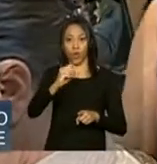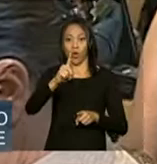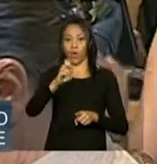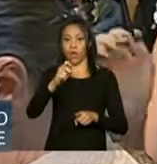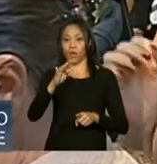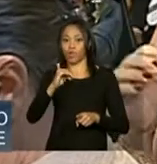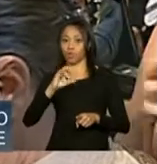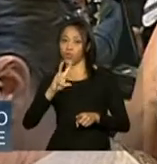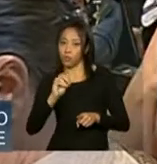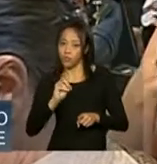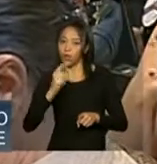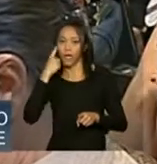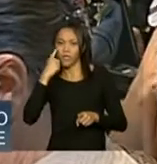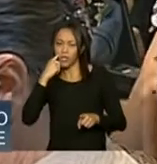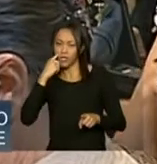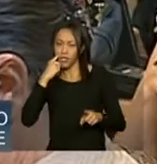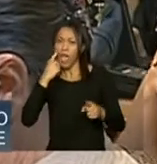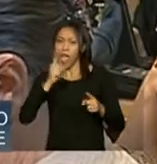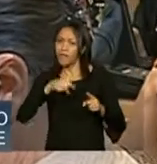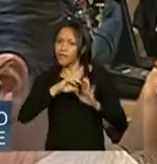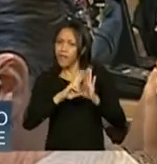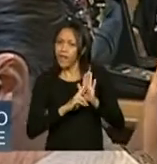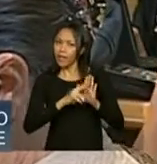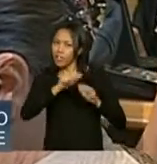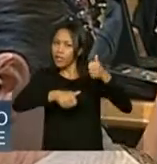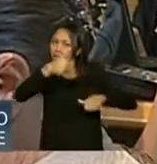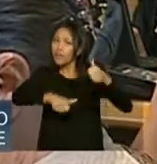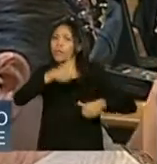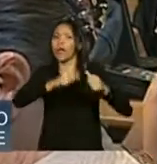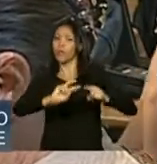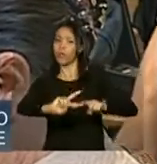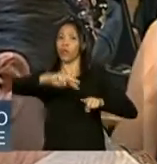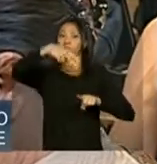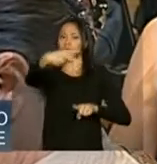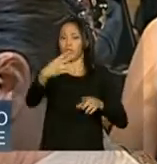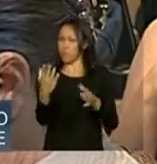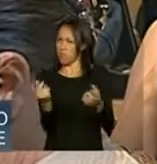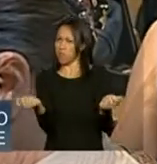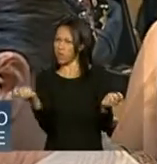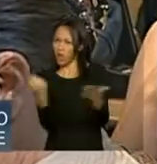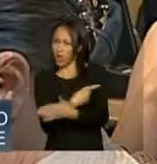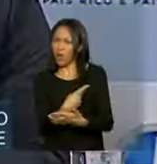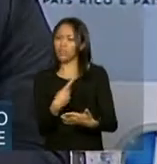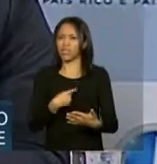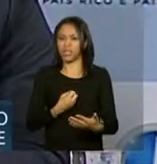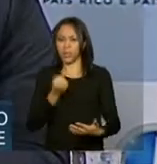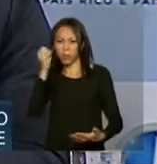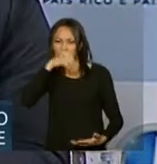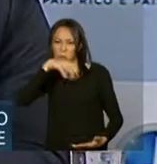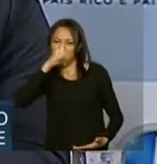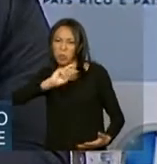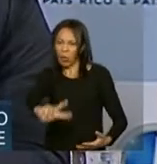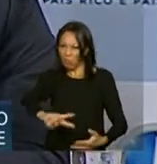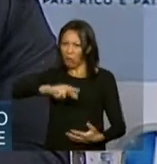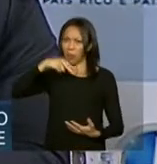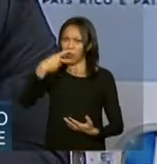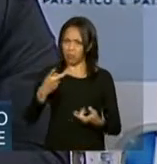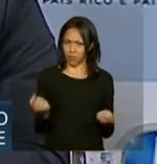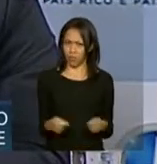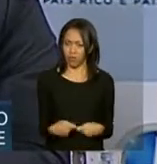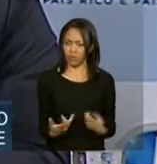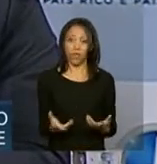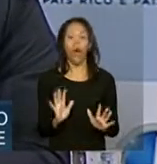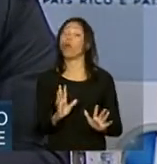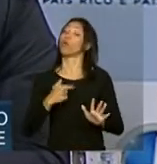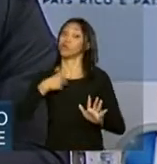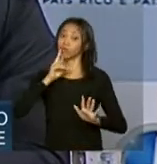Pode ser essa inclusão de procedimentos motivo... pode ser motivo para um reajuste abusivo? Não, nós não acreditamos, como eu estou lhe dizendo, né?